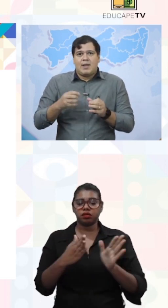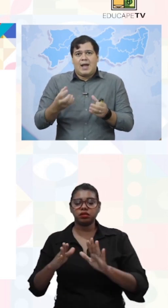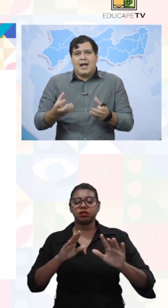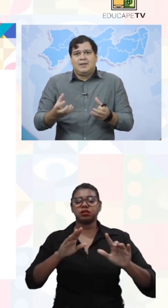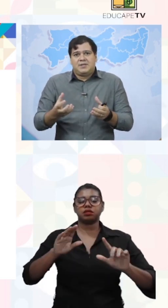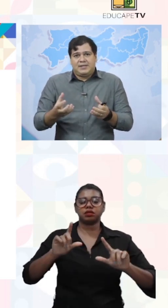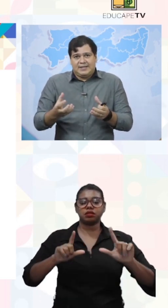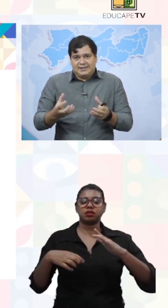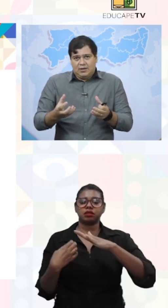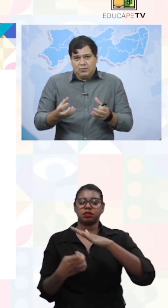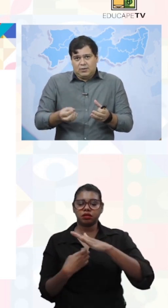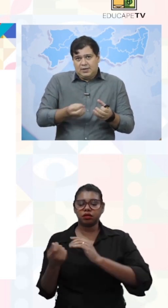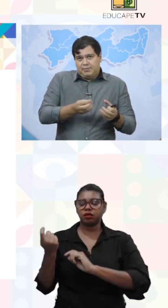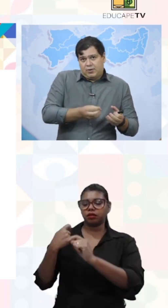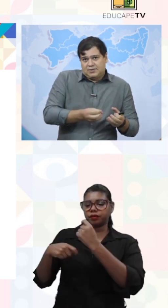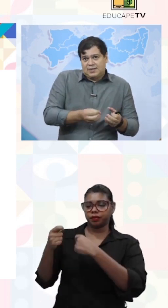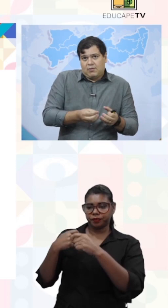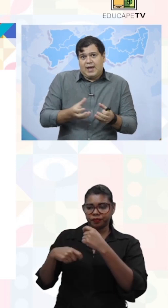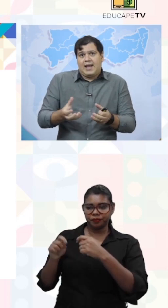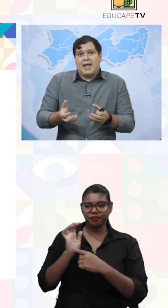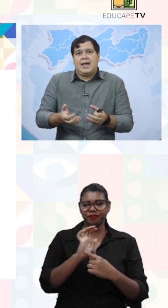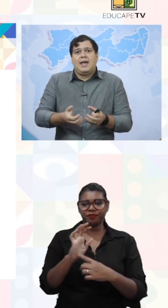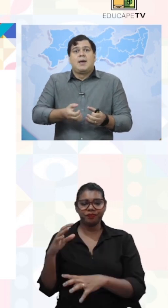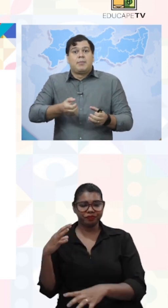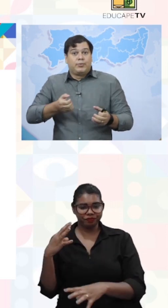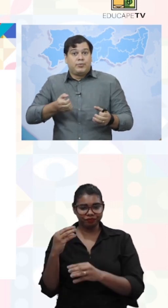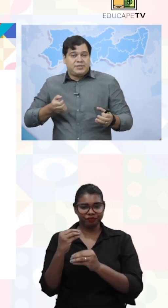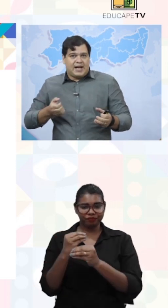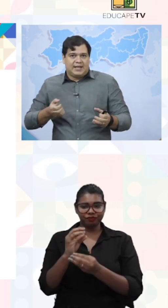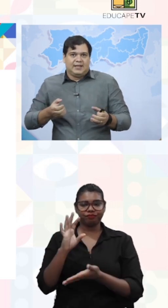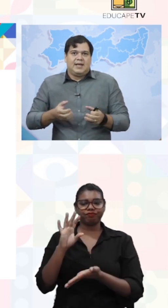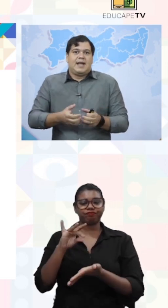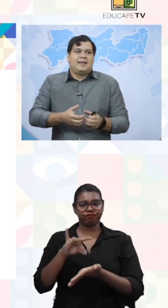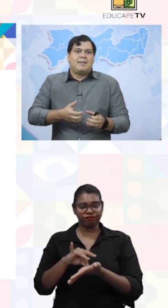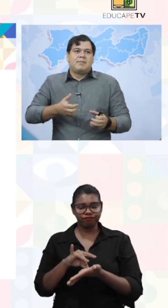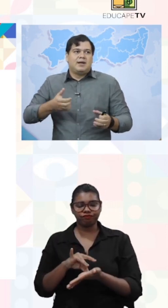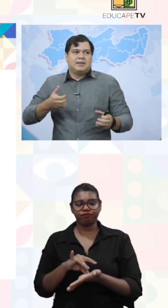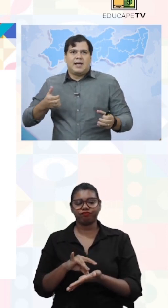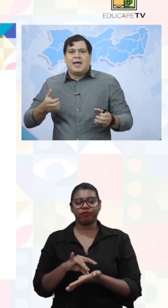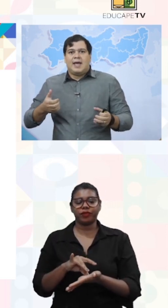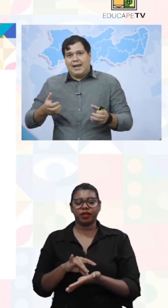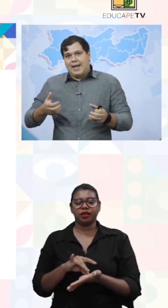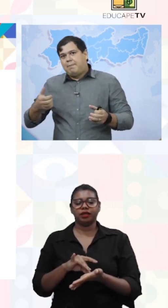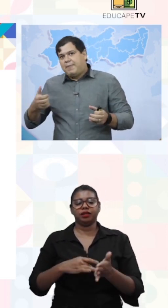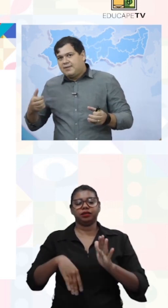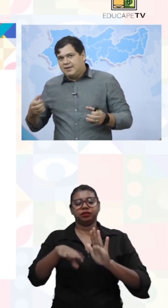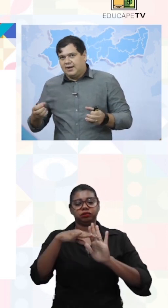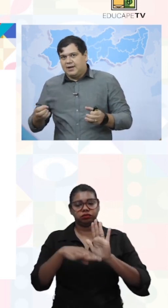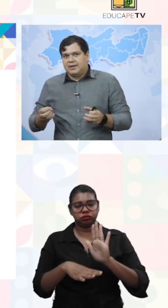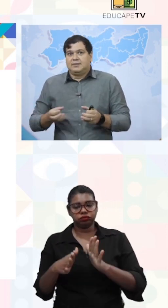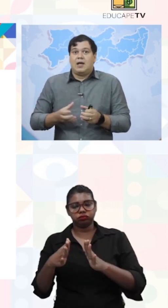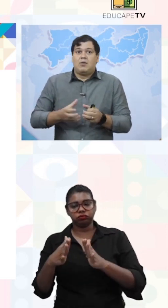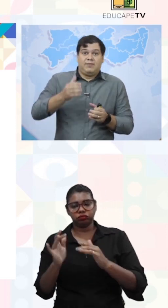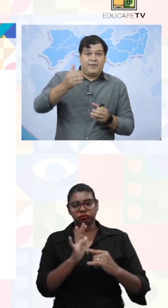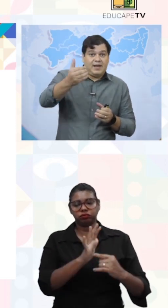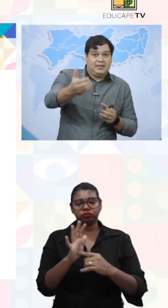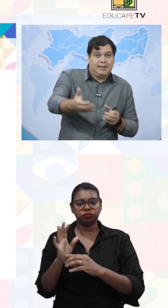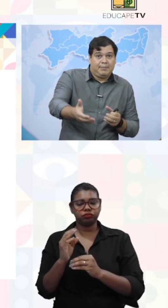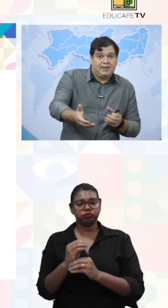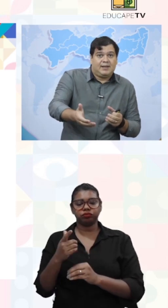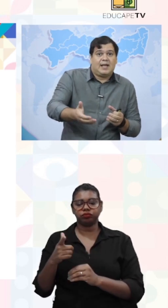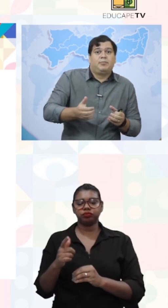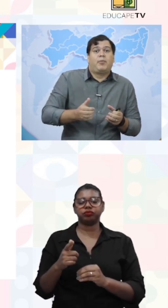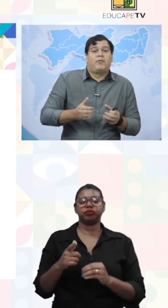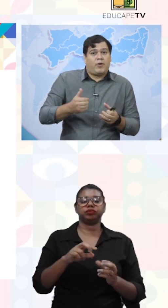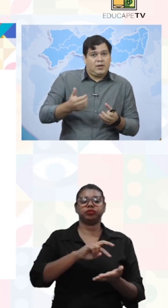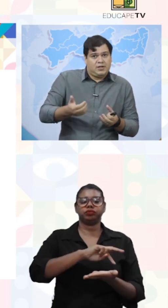uma administração de produção, ela é puxada, né? A demanda, ela é pedida, não